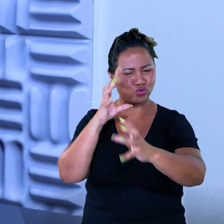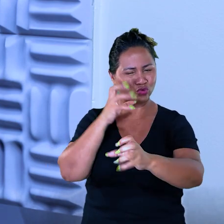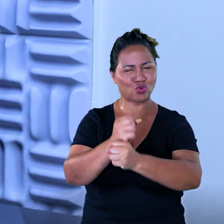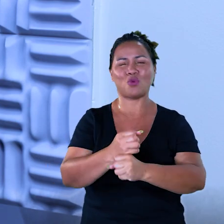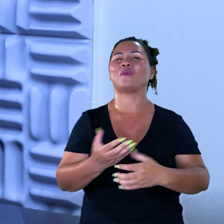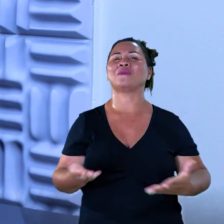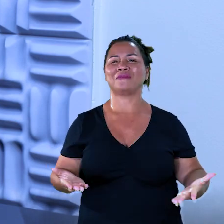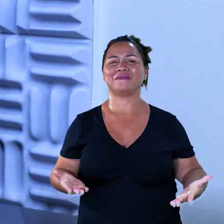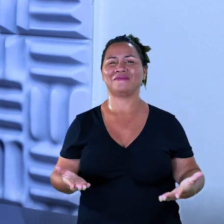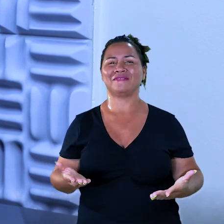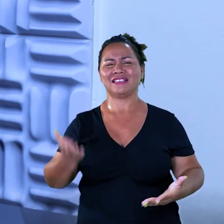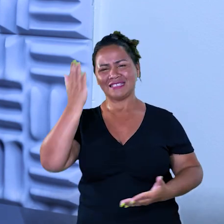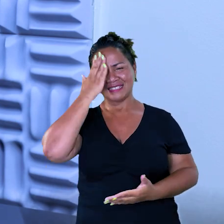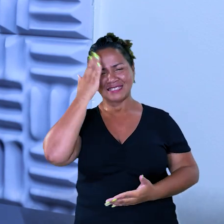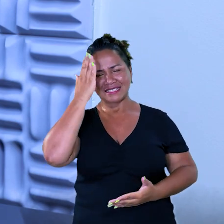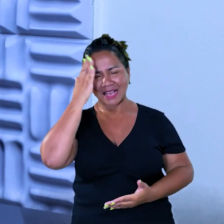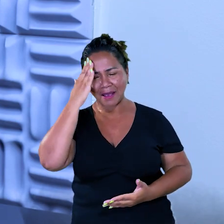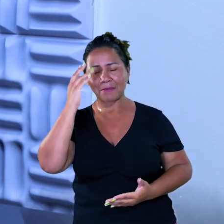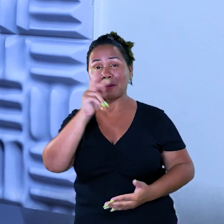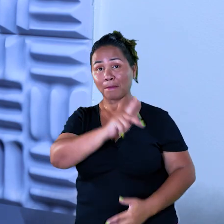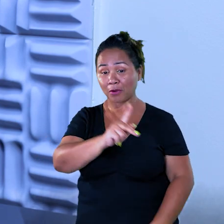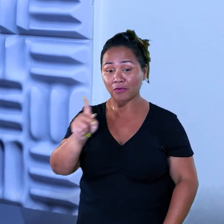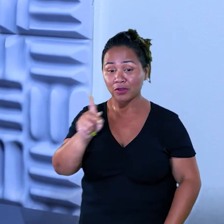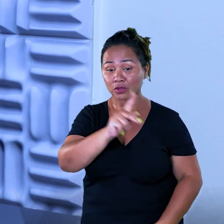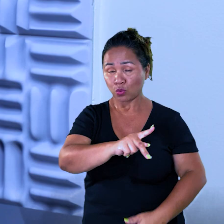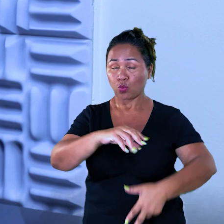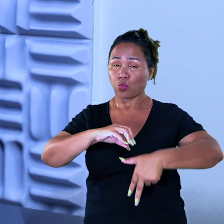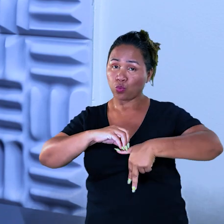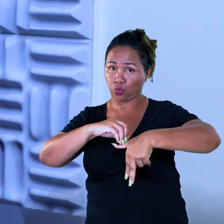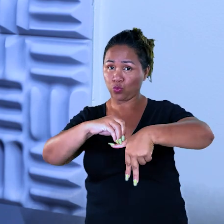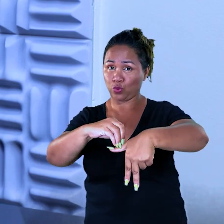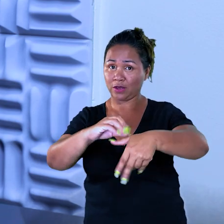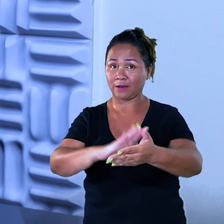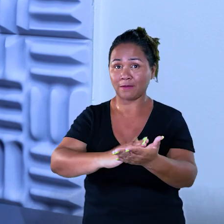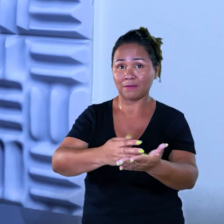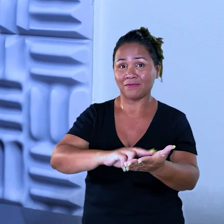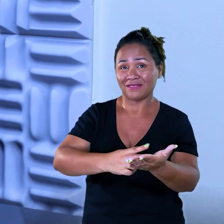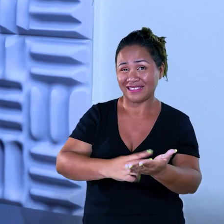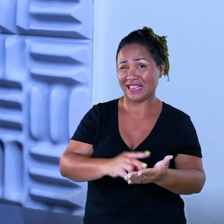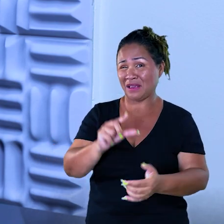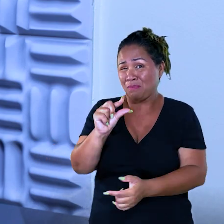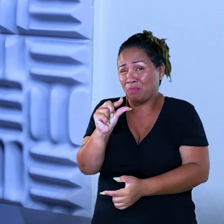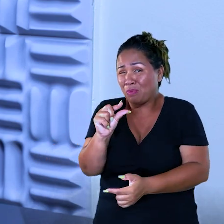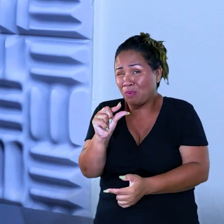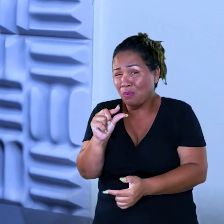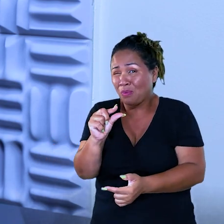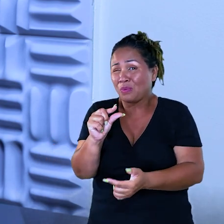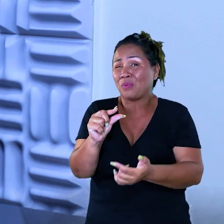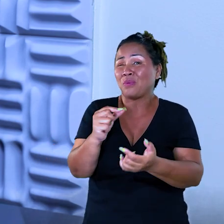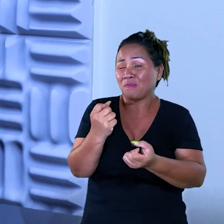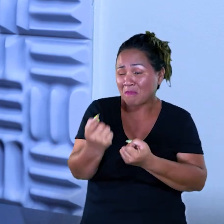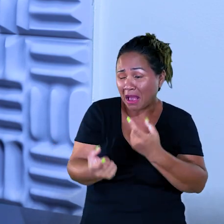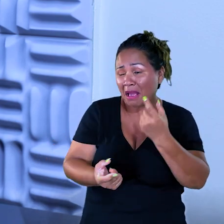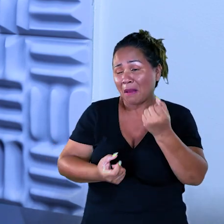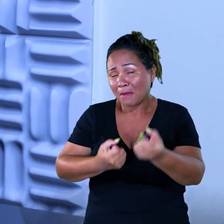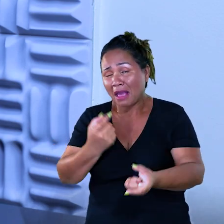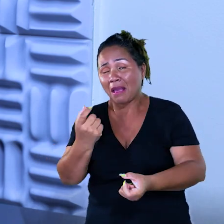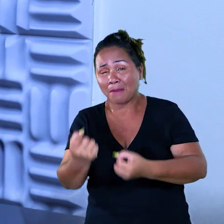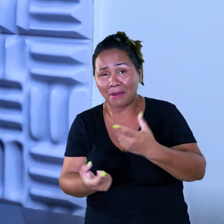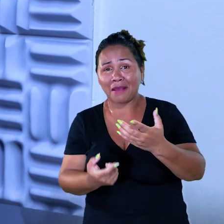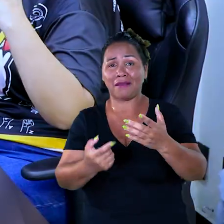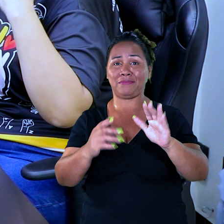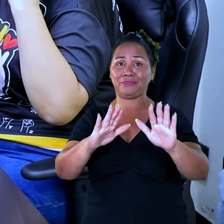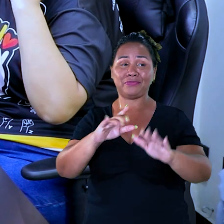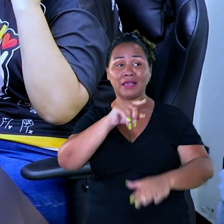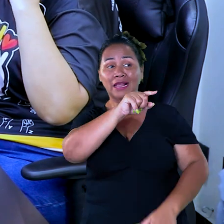professores intermediadores, professores guias, intérpretes, né? A gente tem alguns, poucos também, guias intérpretes somente para eventos